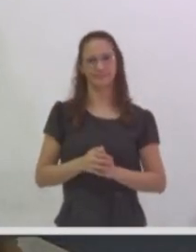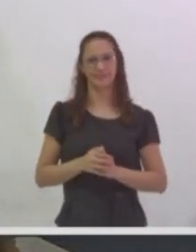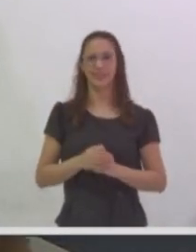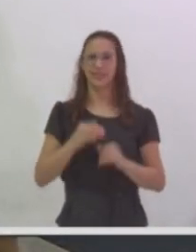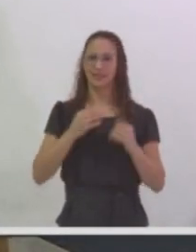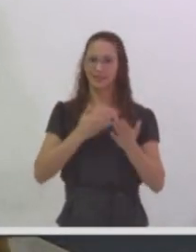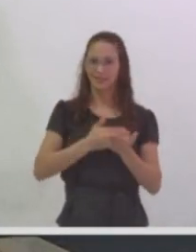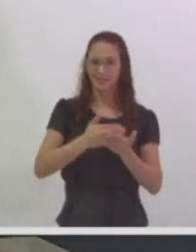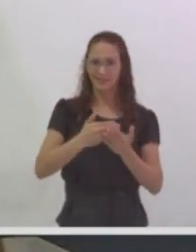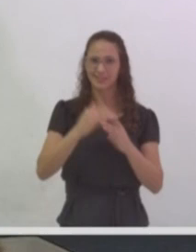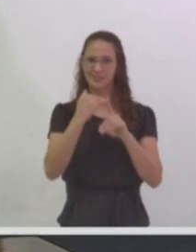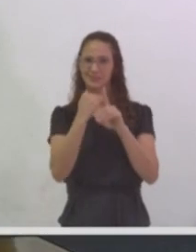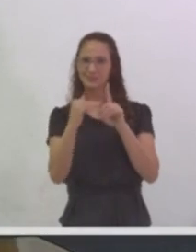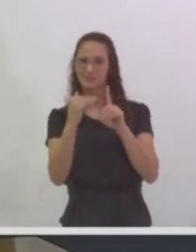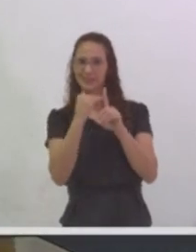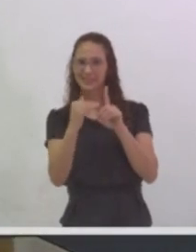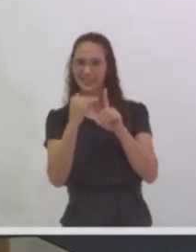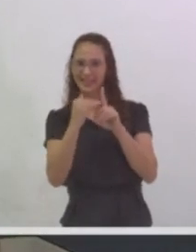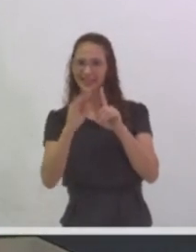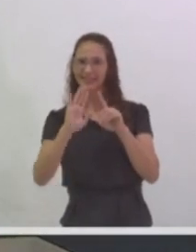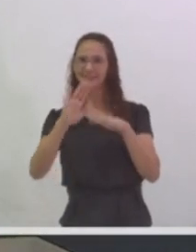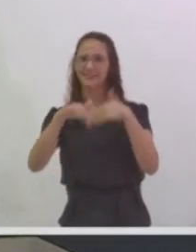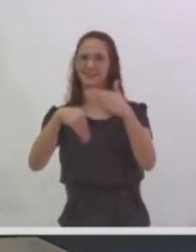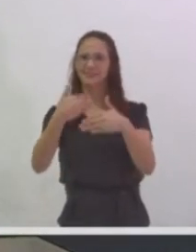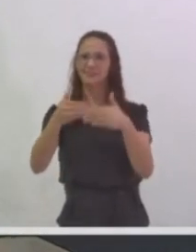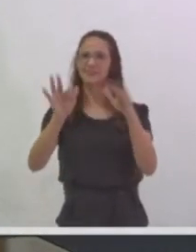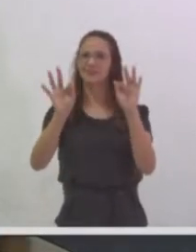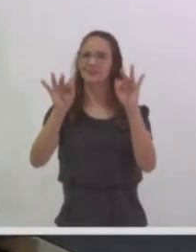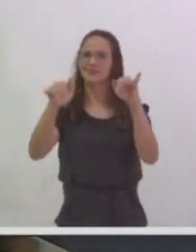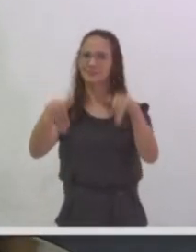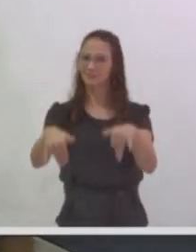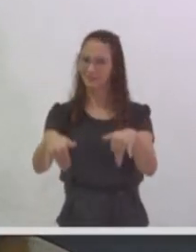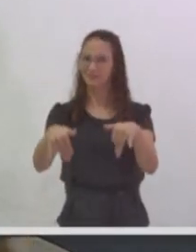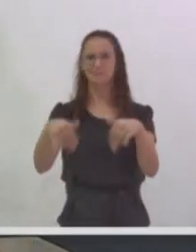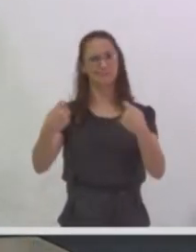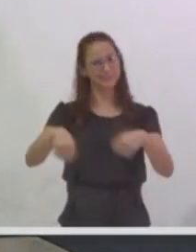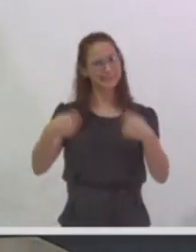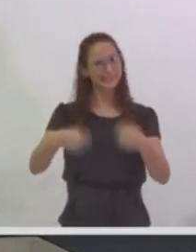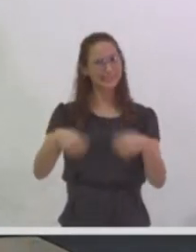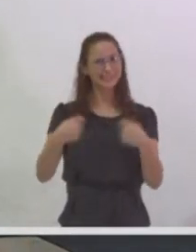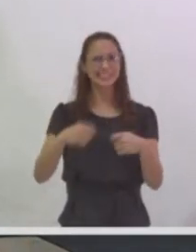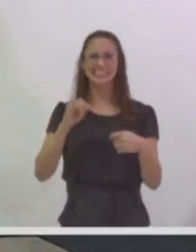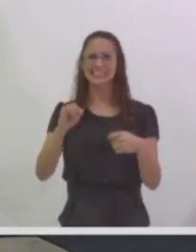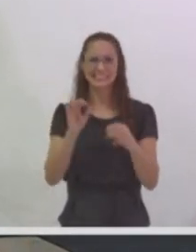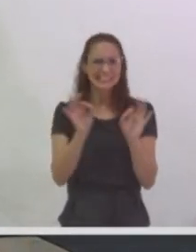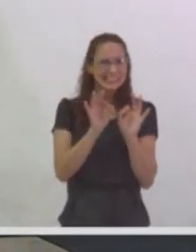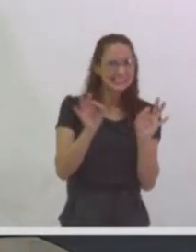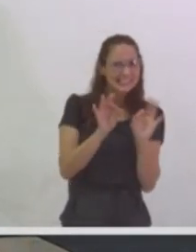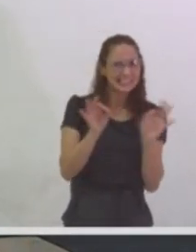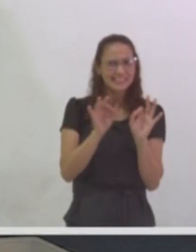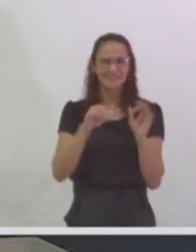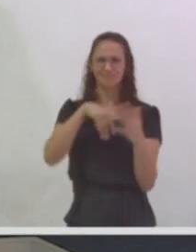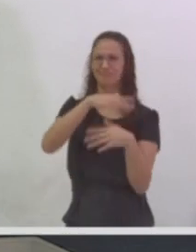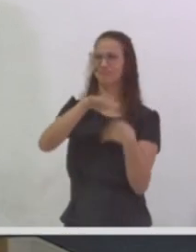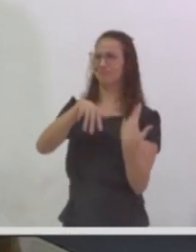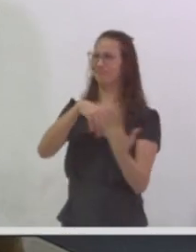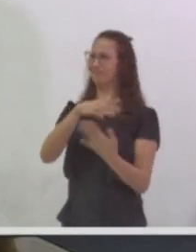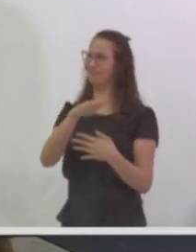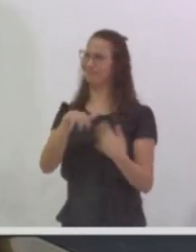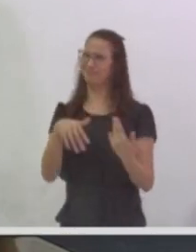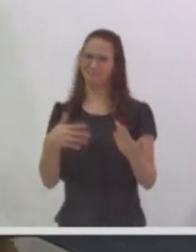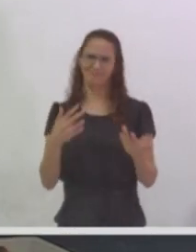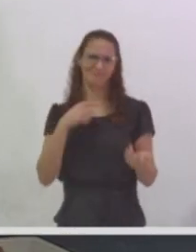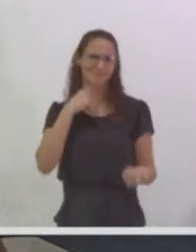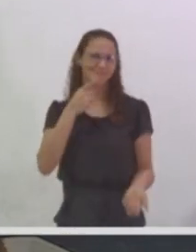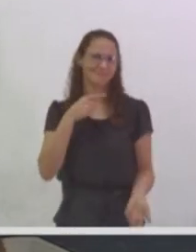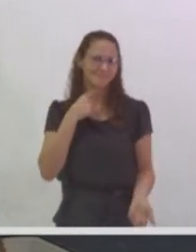fim. Senão fica muito confuso, fica muito bagunçado. Por exemplo, vamos ver aqui Os Três Porquinhos. Tá? Era uma